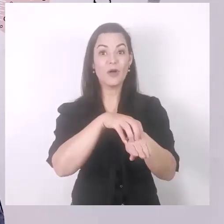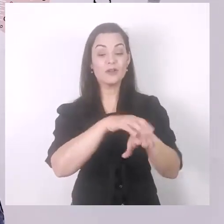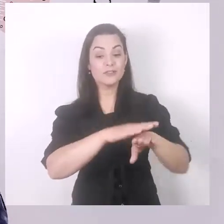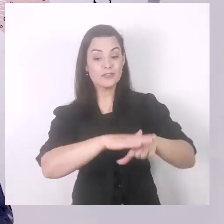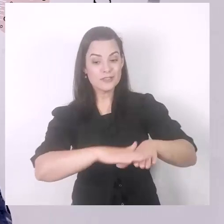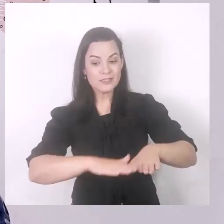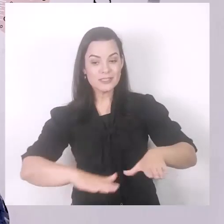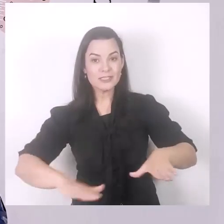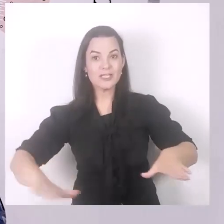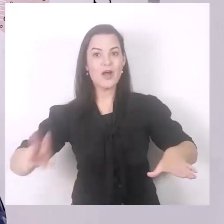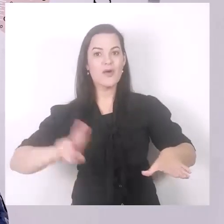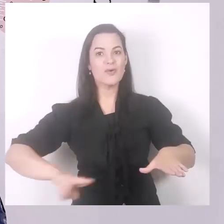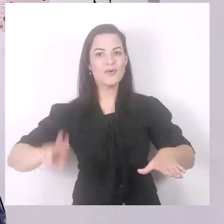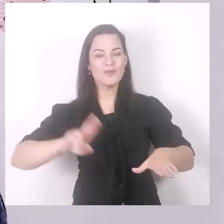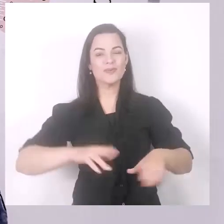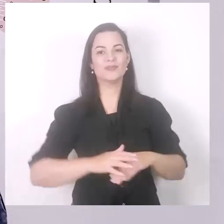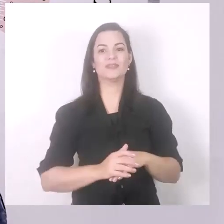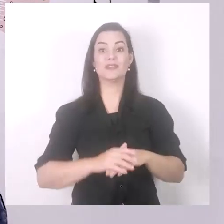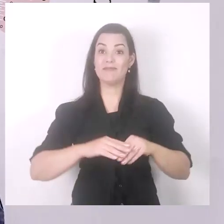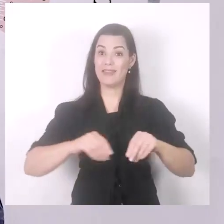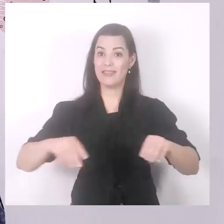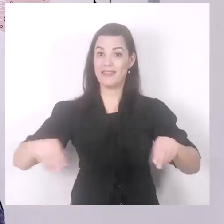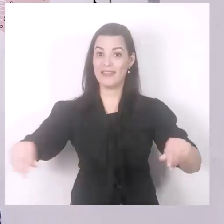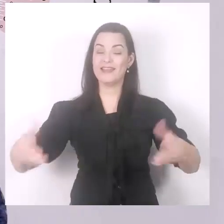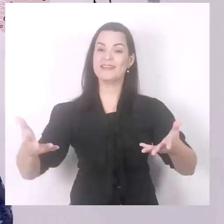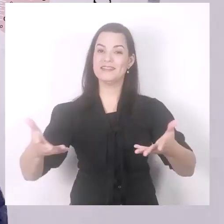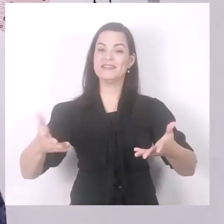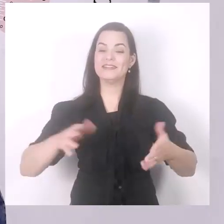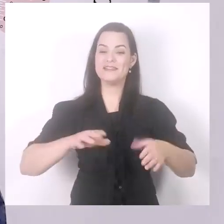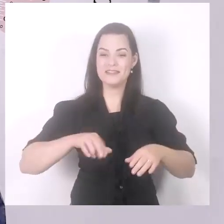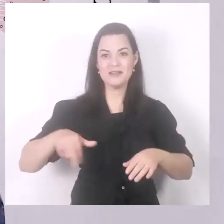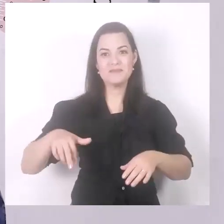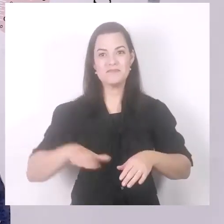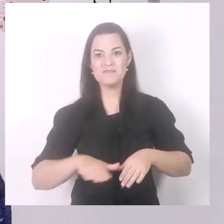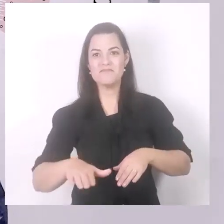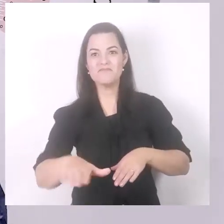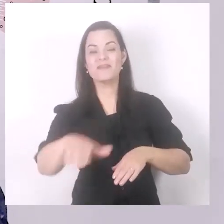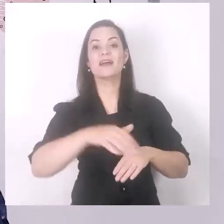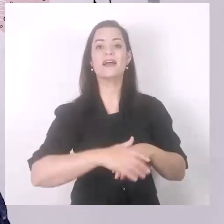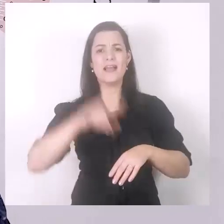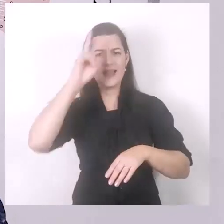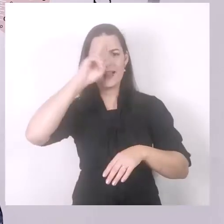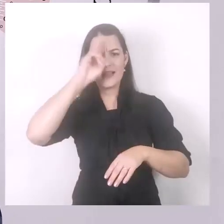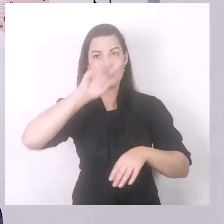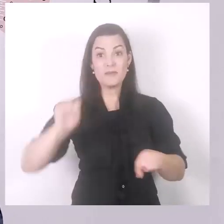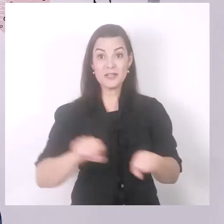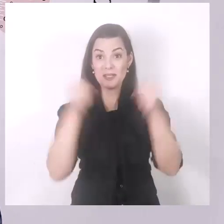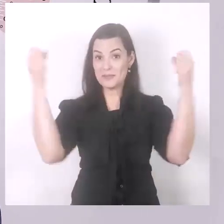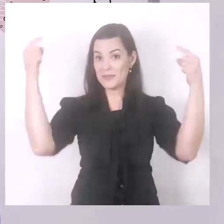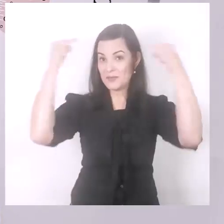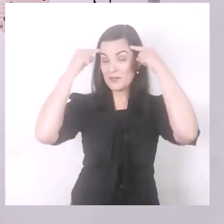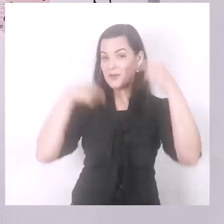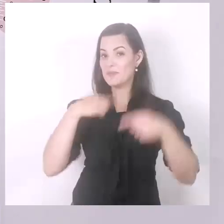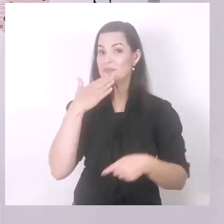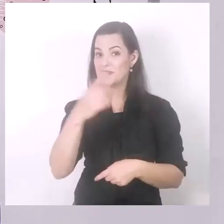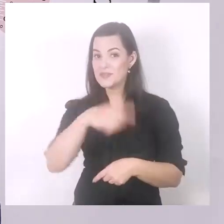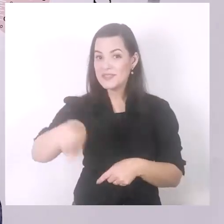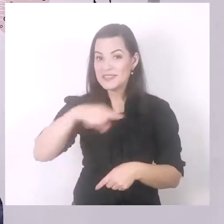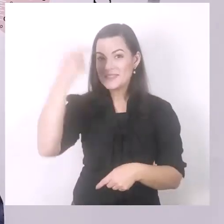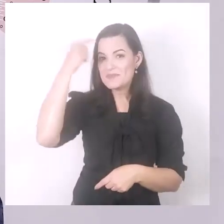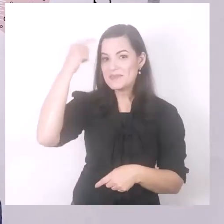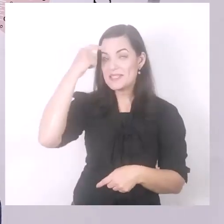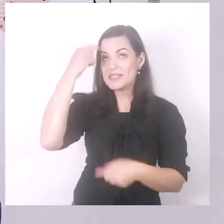terrestres. Vocês se lembram que no Quebrando a Cuca, a Pro pediu para que vocês pensassem aí em uma